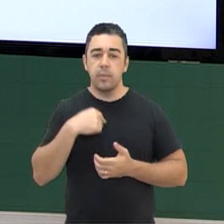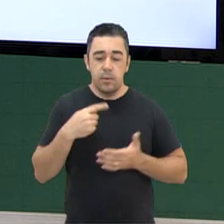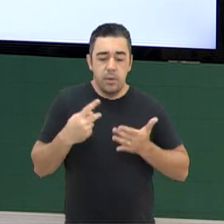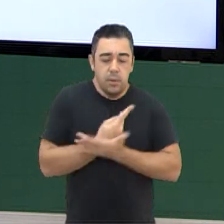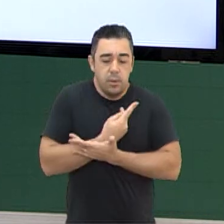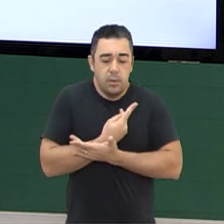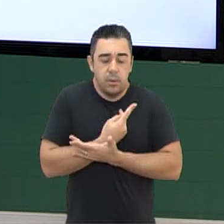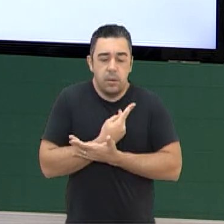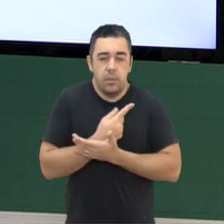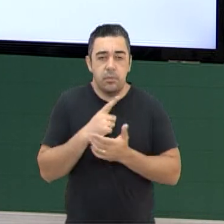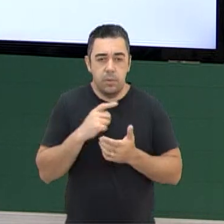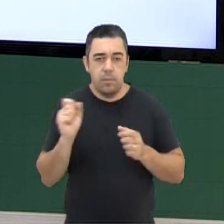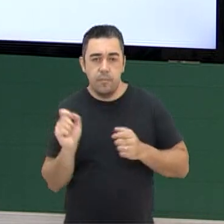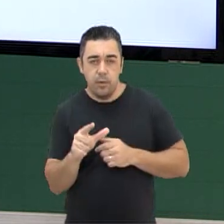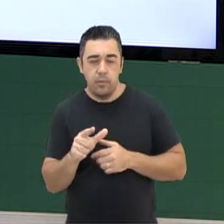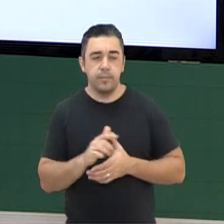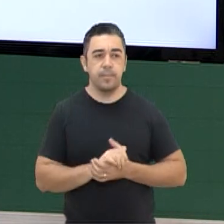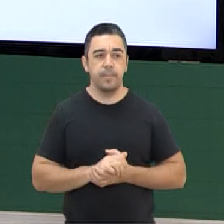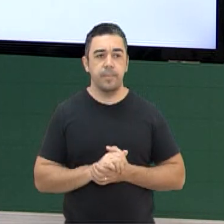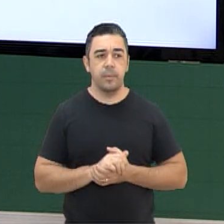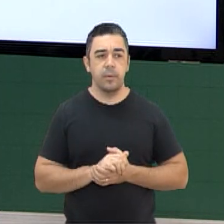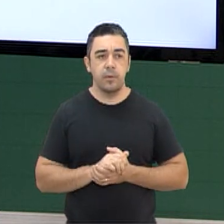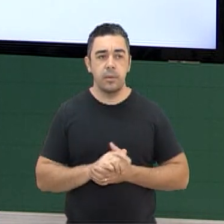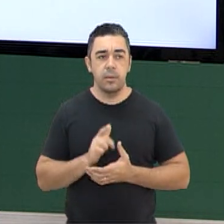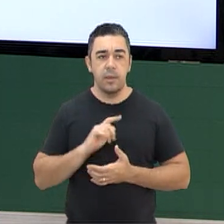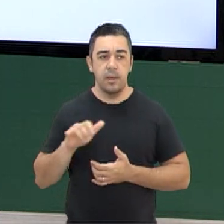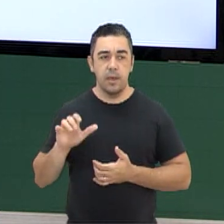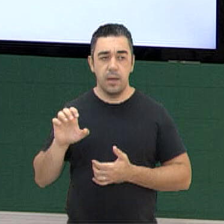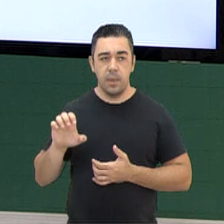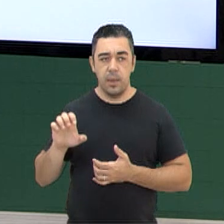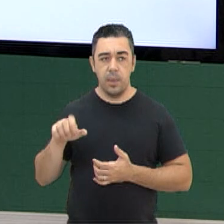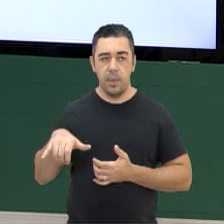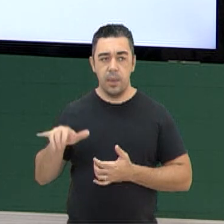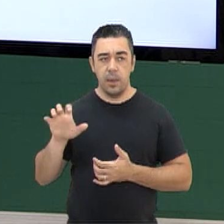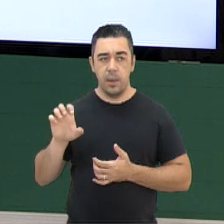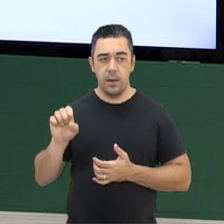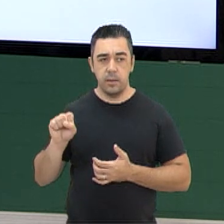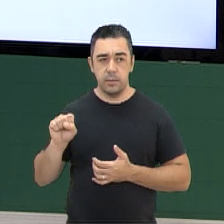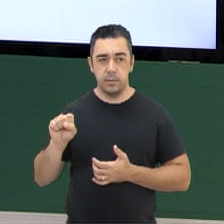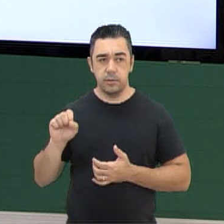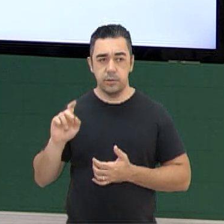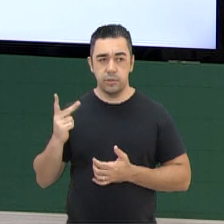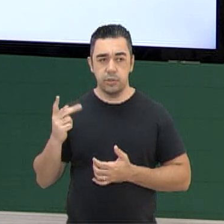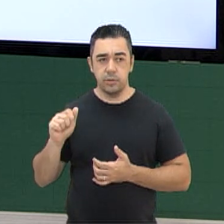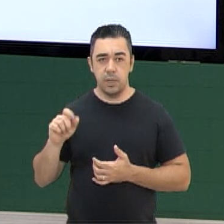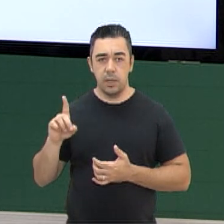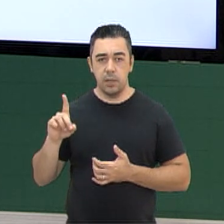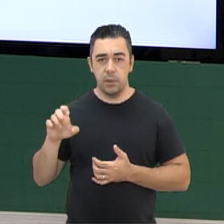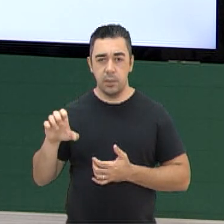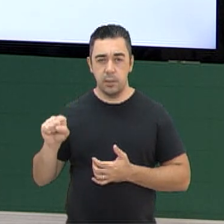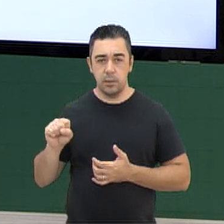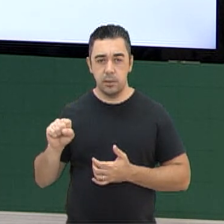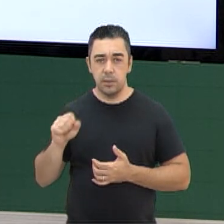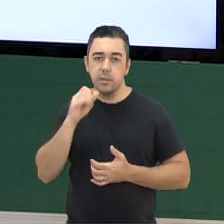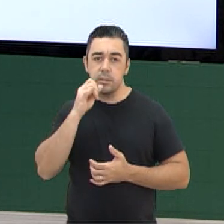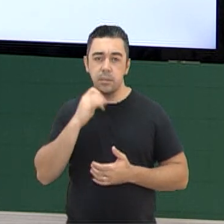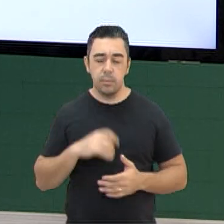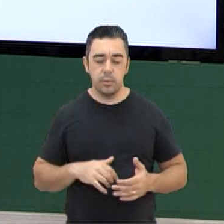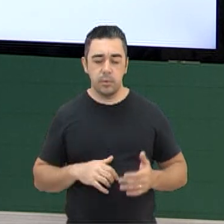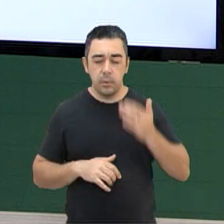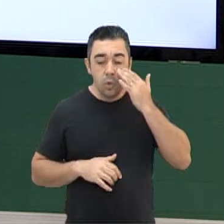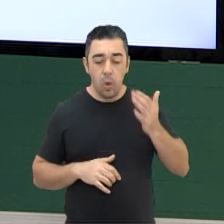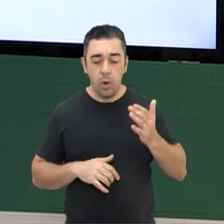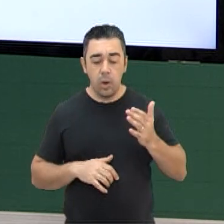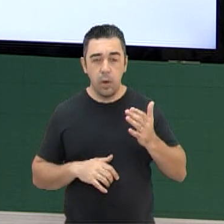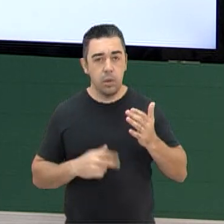algum erro. Eye shades se refere ao atleta que toca no óculos sem a permissão